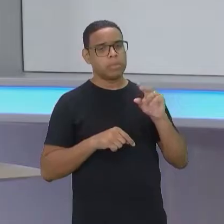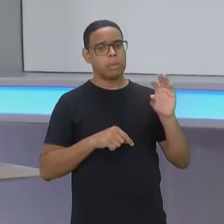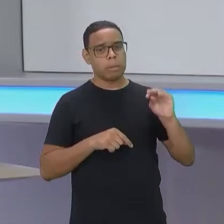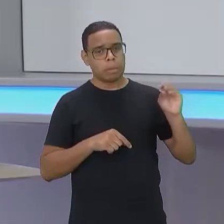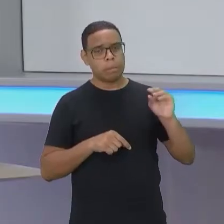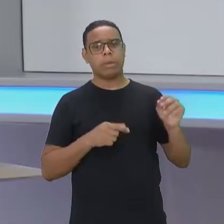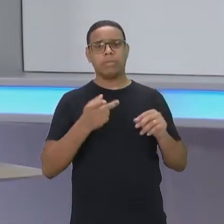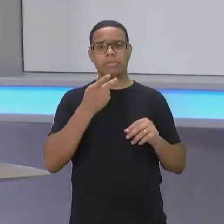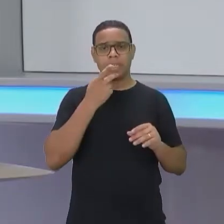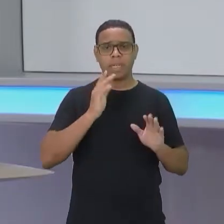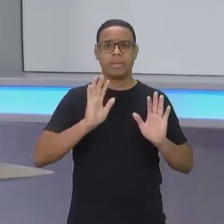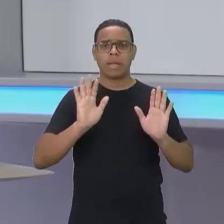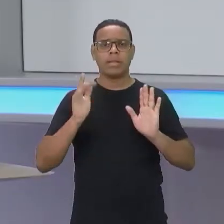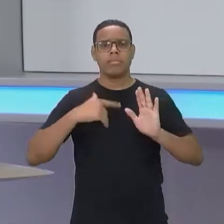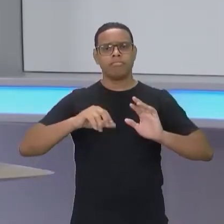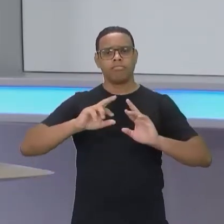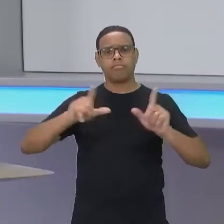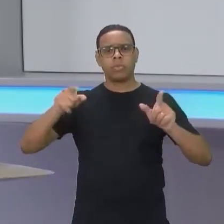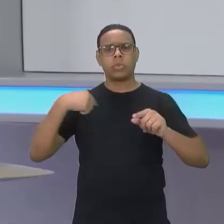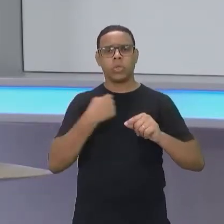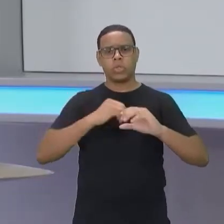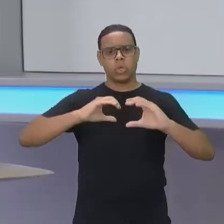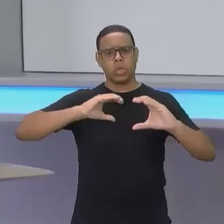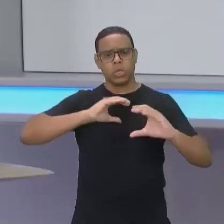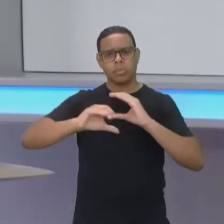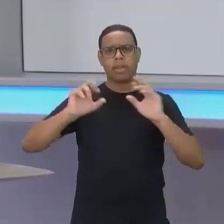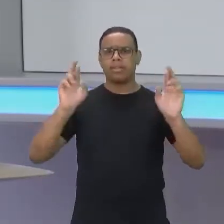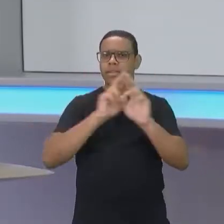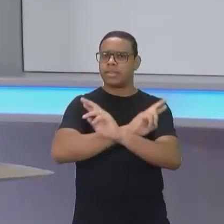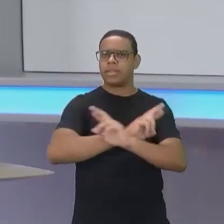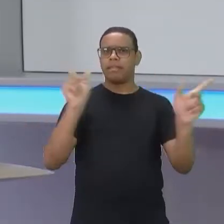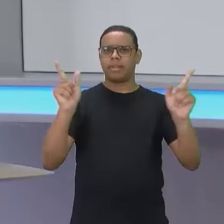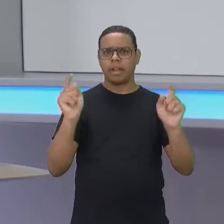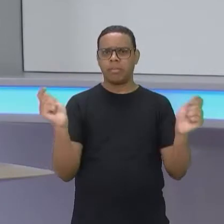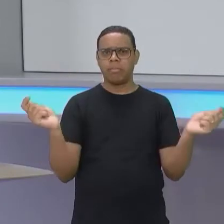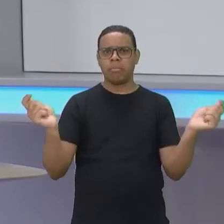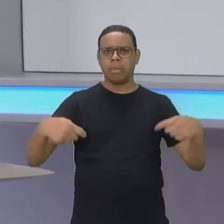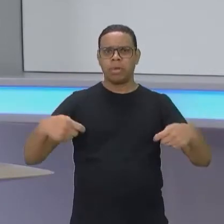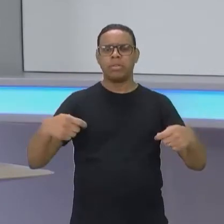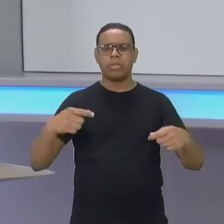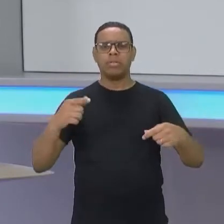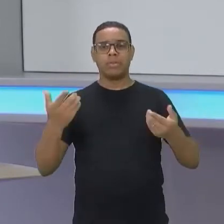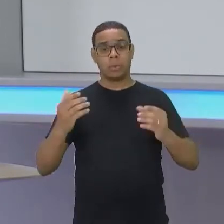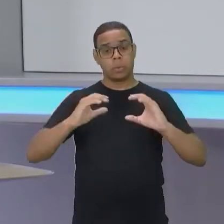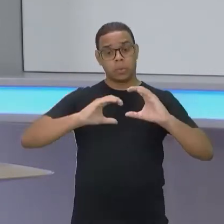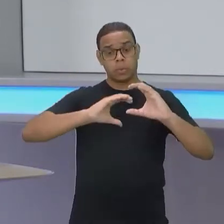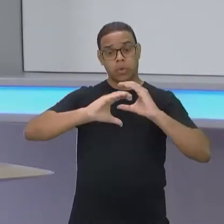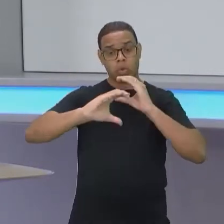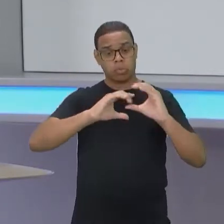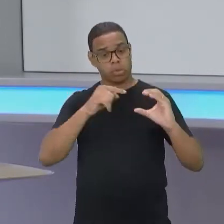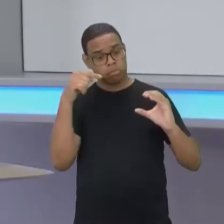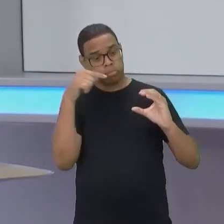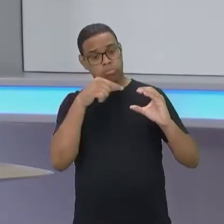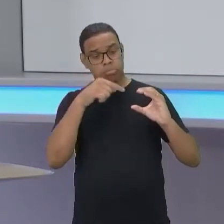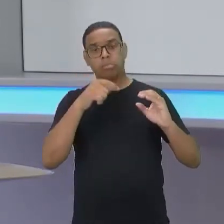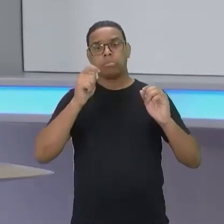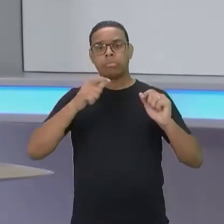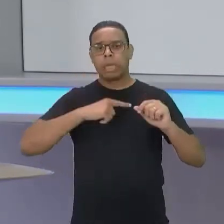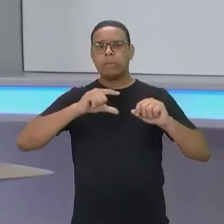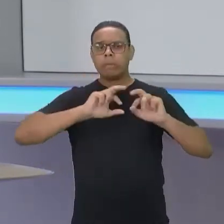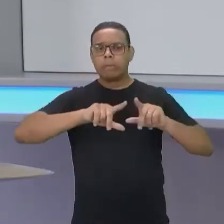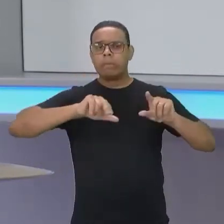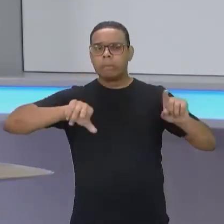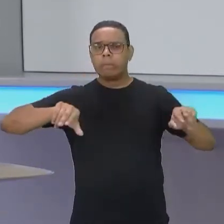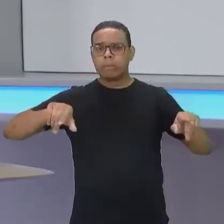mais. Só que não, a gente pode se comunicar de muitas formas, né? E essa comunicação, ela pode se dar, como eu falei